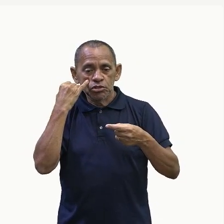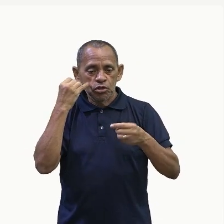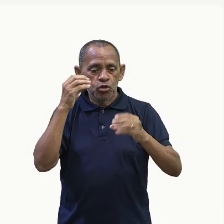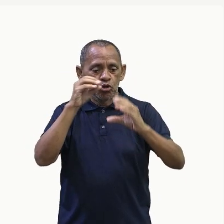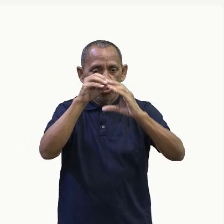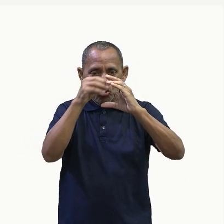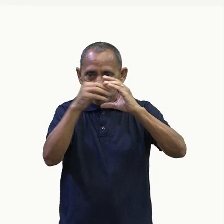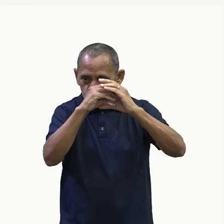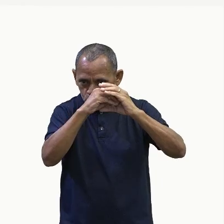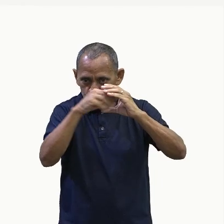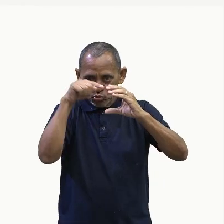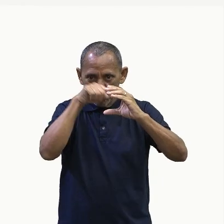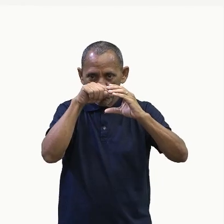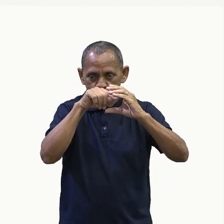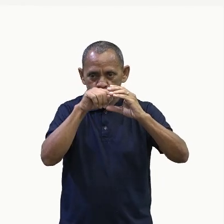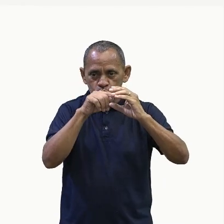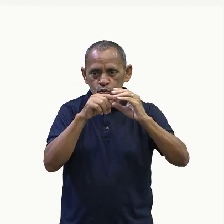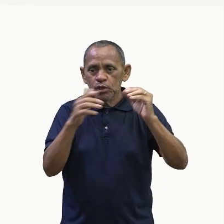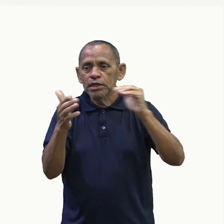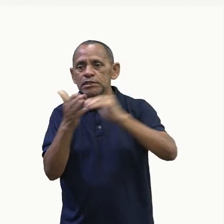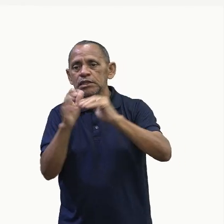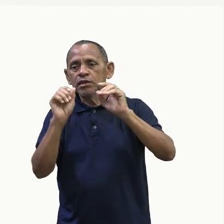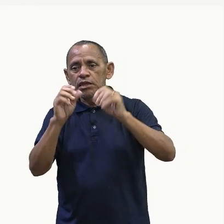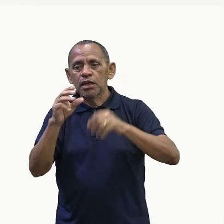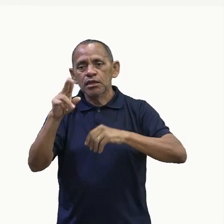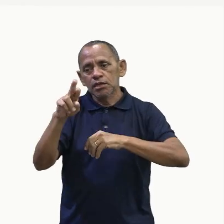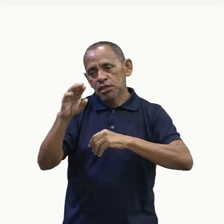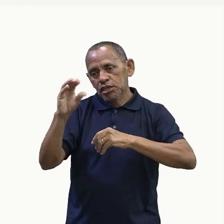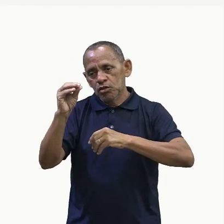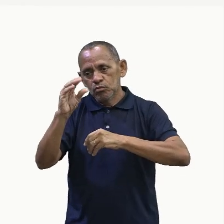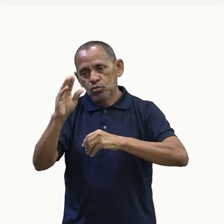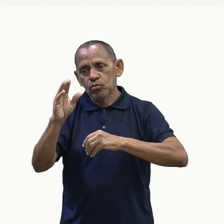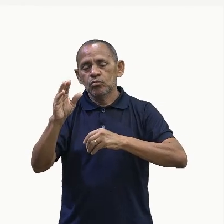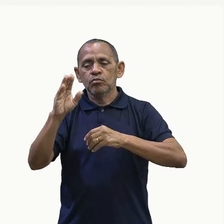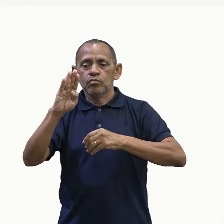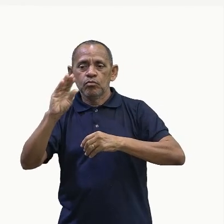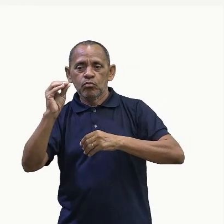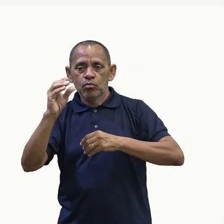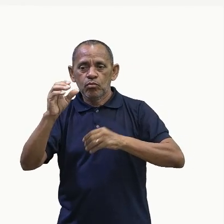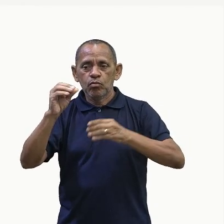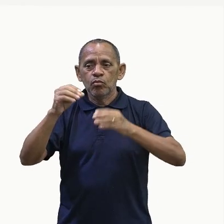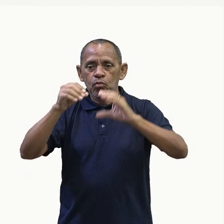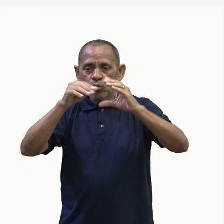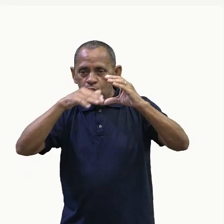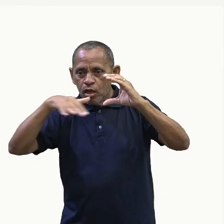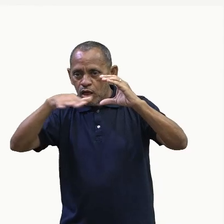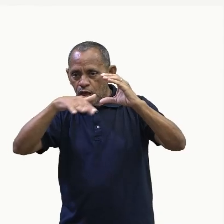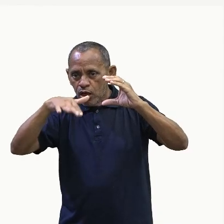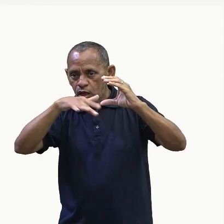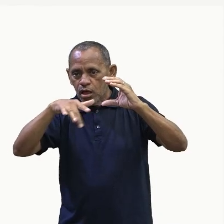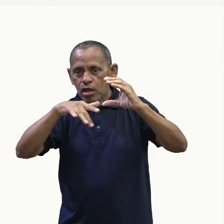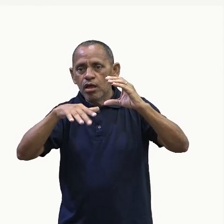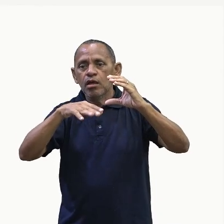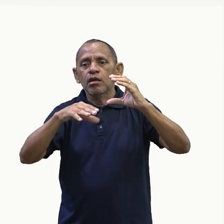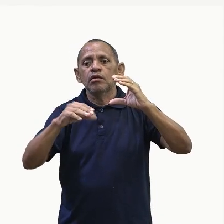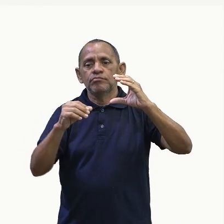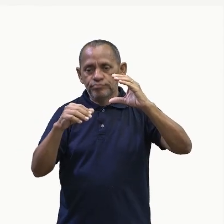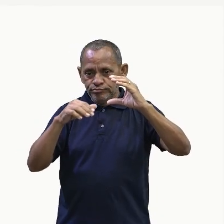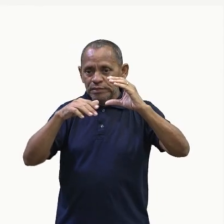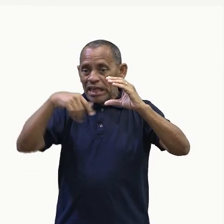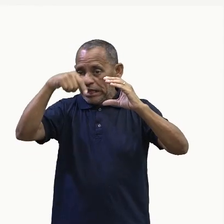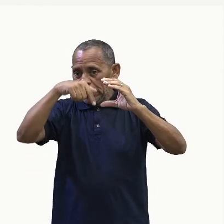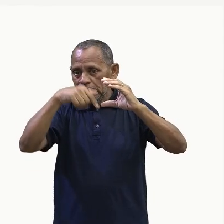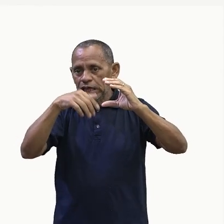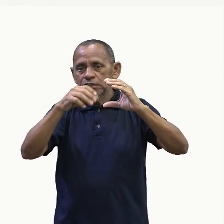o ribossomo, que está presente lá no citoplasma da célula. O ribossomo, ele é uma organela citoplasmática e